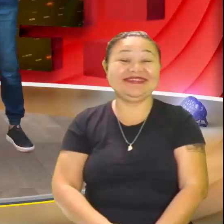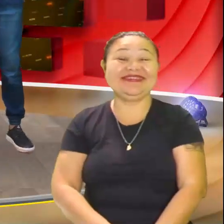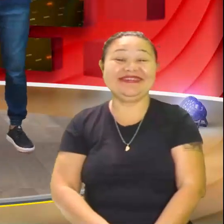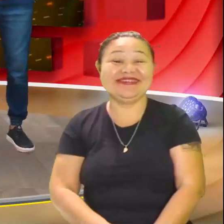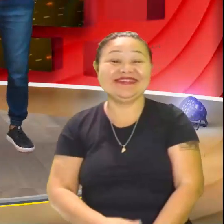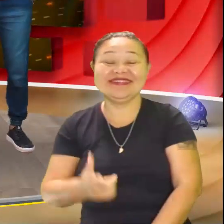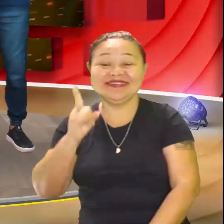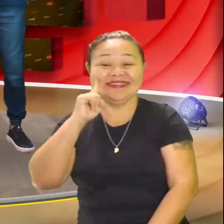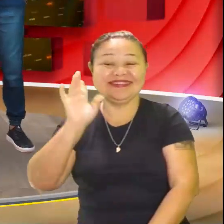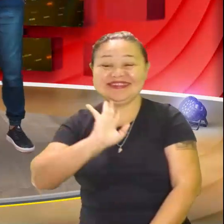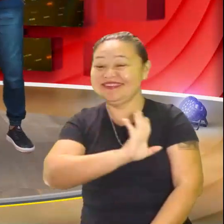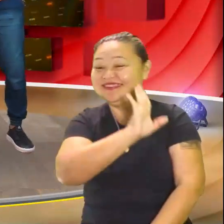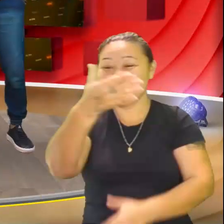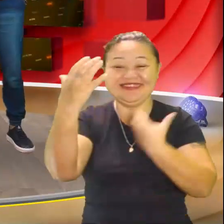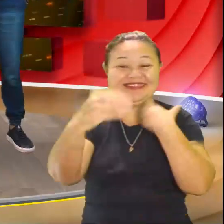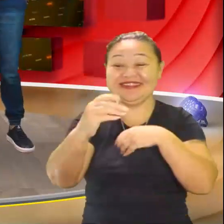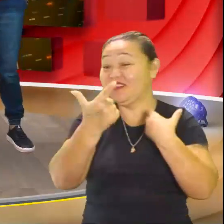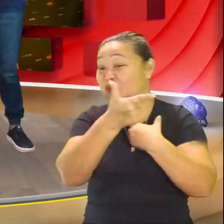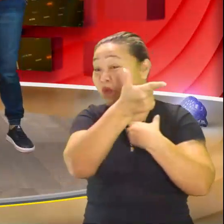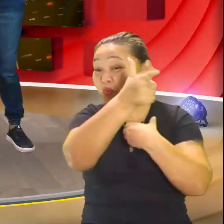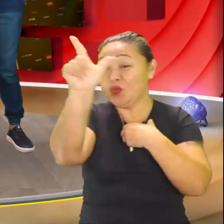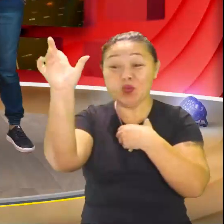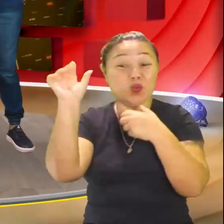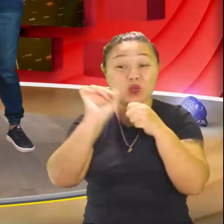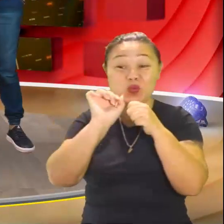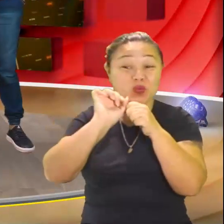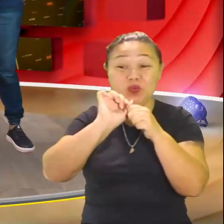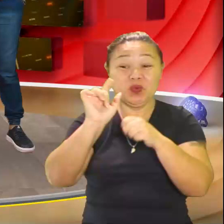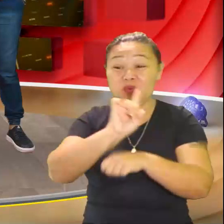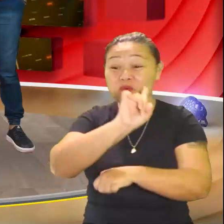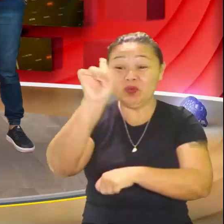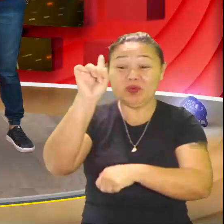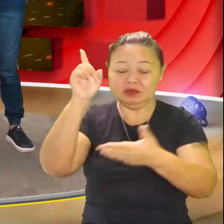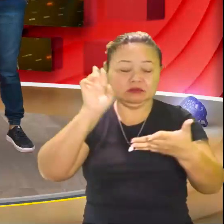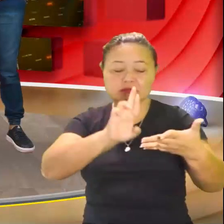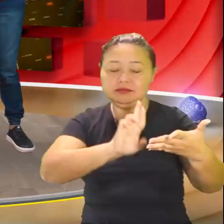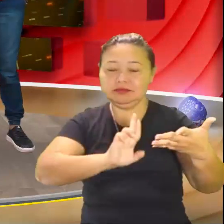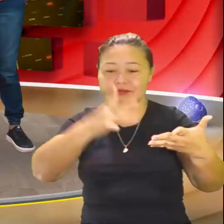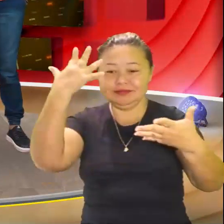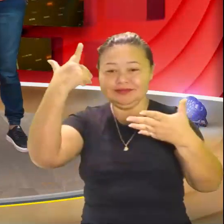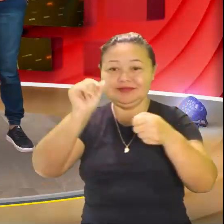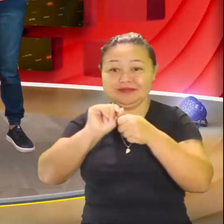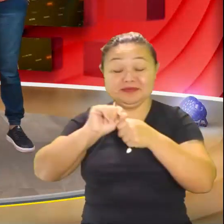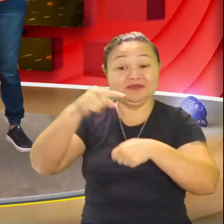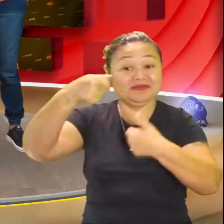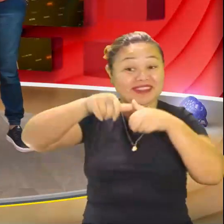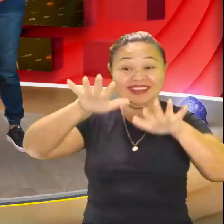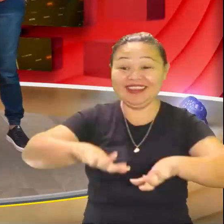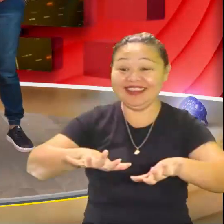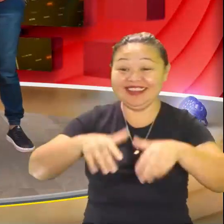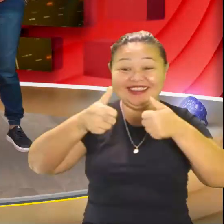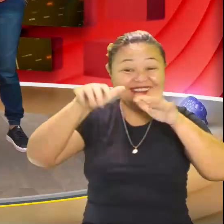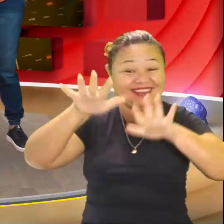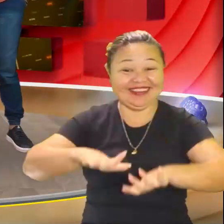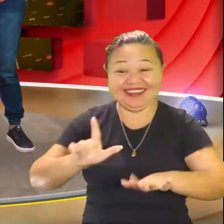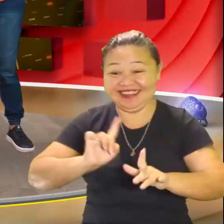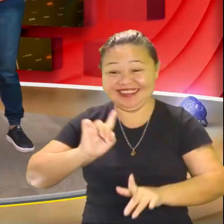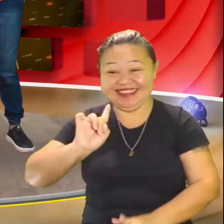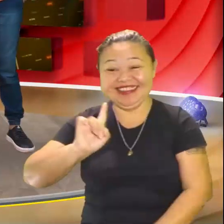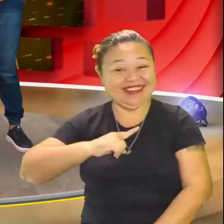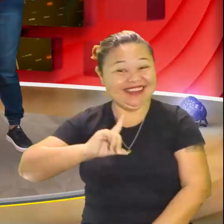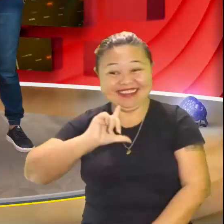aqui, gente, vai sair daqui direto pro concurso, tirar, gabaritar o raciocínio lógico. Vai sair daqui não. Ah, não vai sair